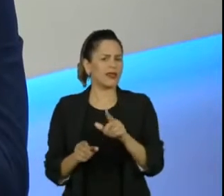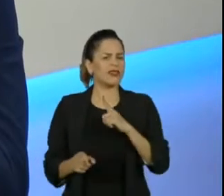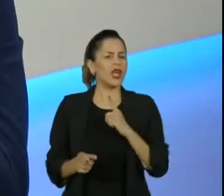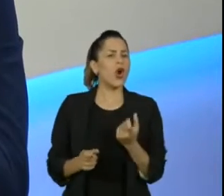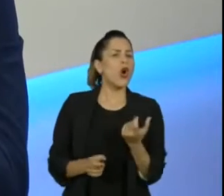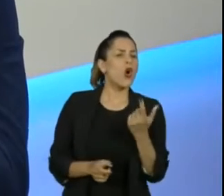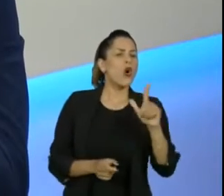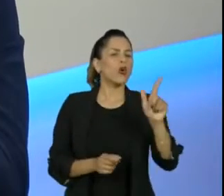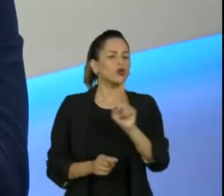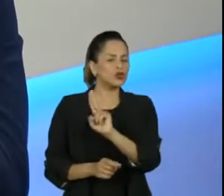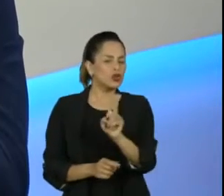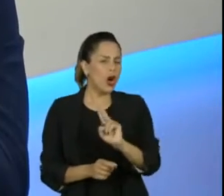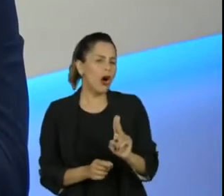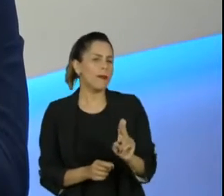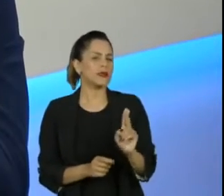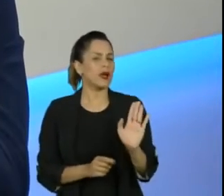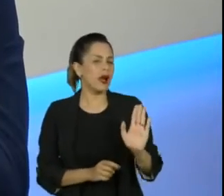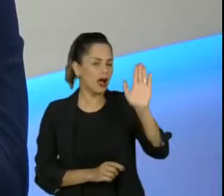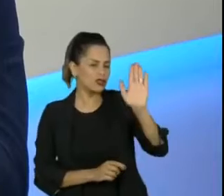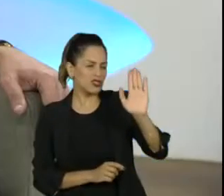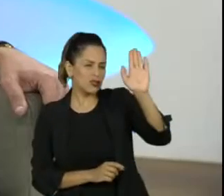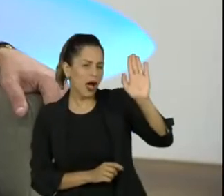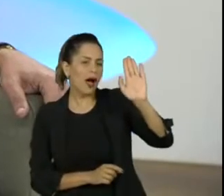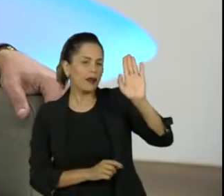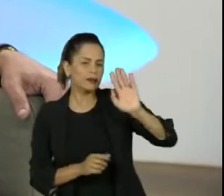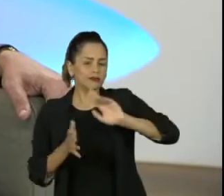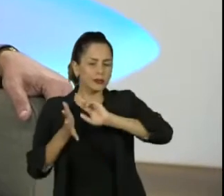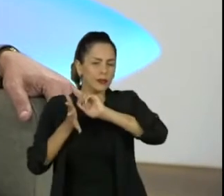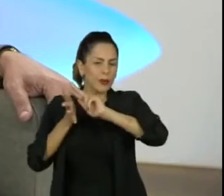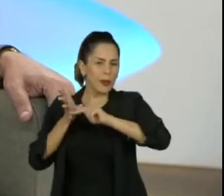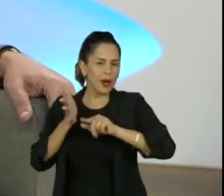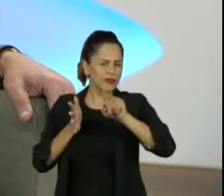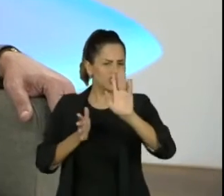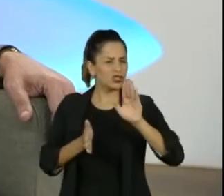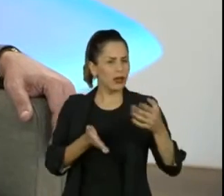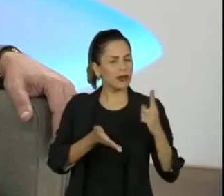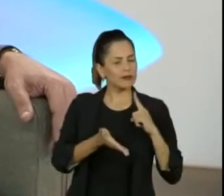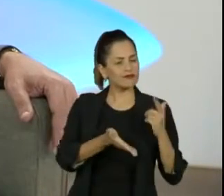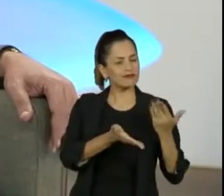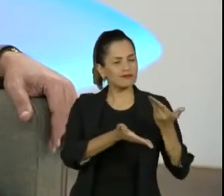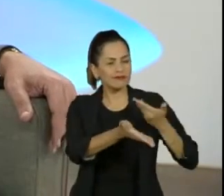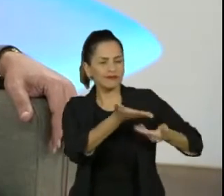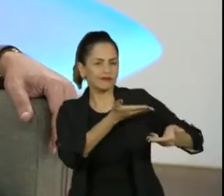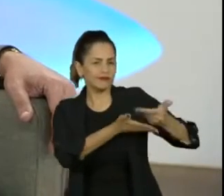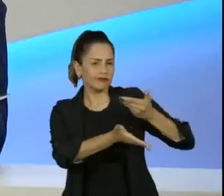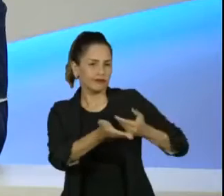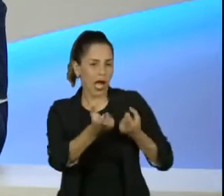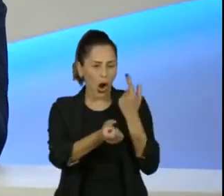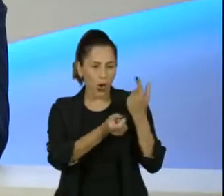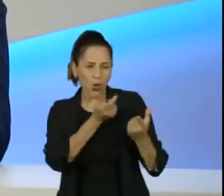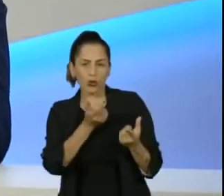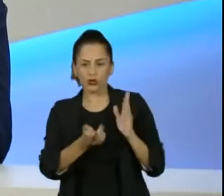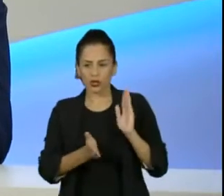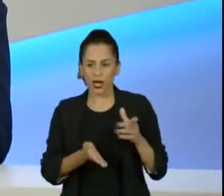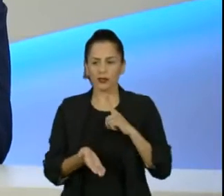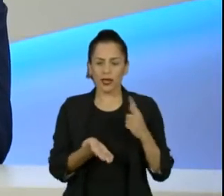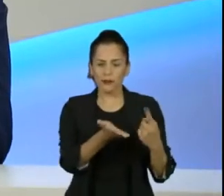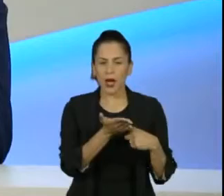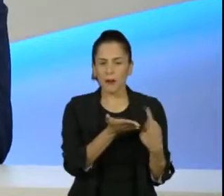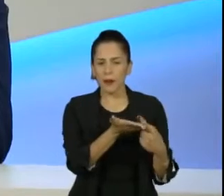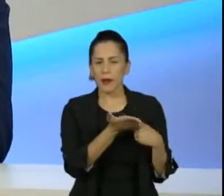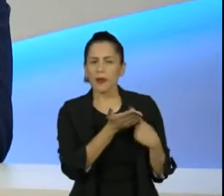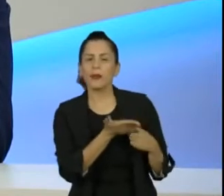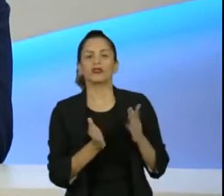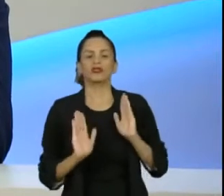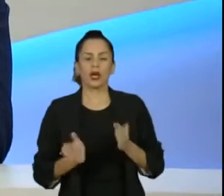outros nomes do PSD e o senhor tem boa relação com alguns outros nomes aí dentro dessa ideia de uma frente. O senhor foi próximo da Marina, o senhor apoiou o